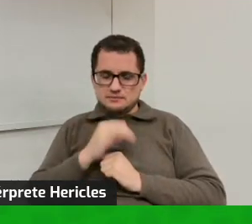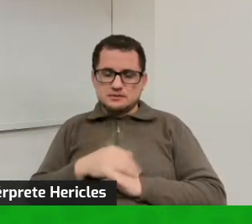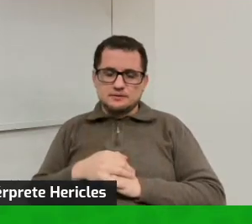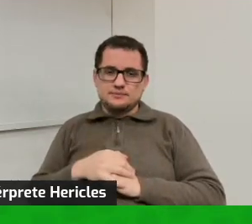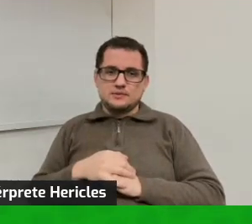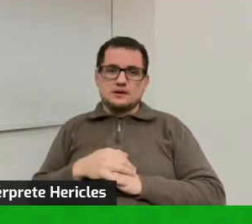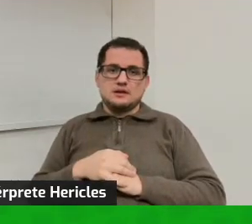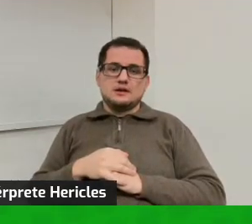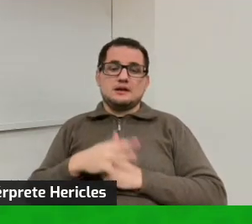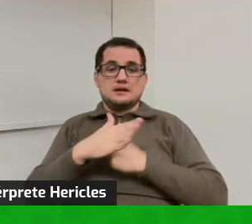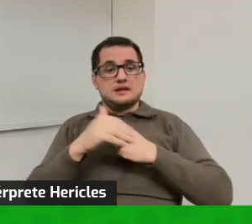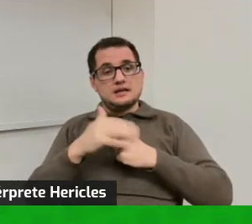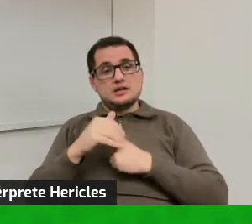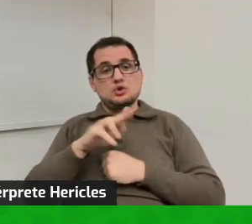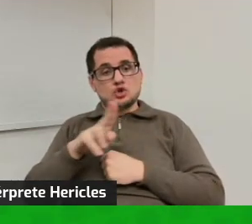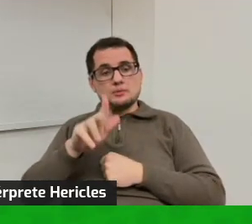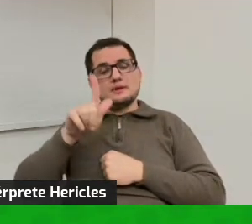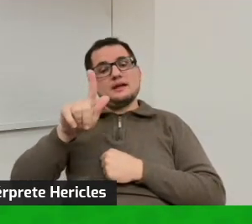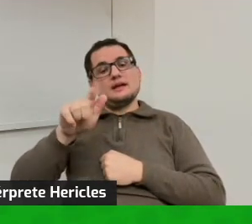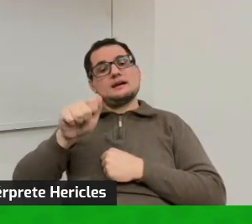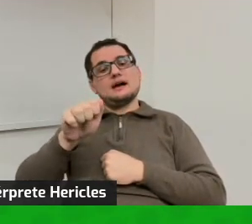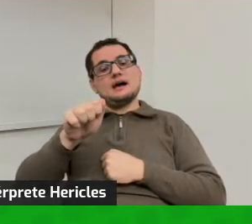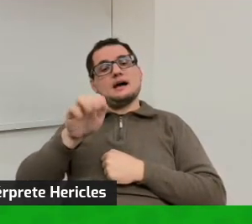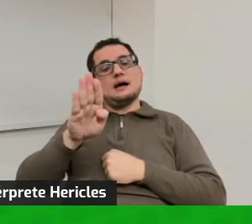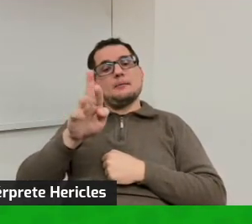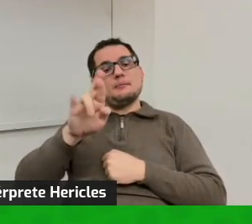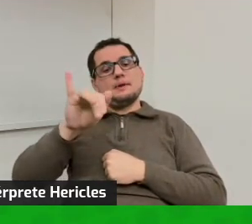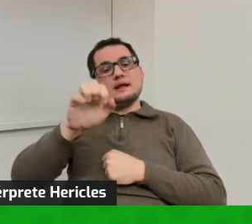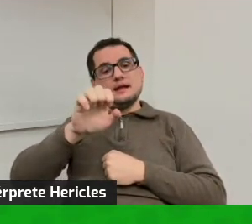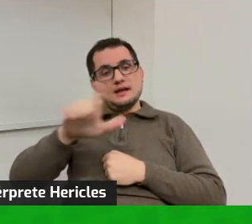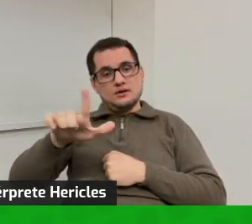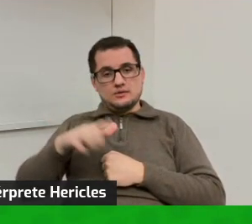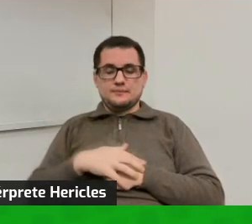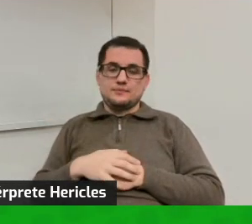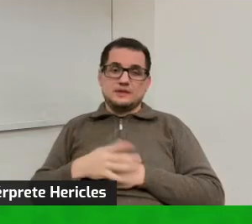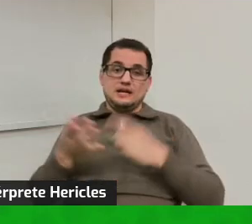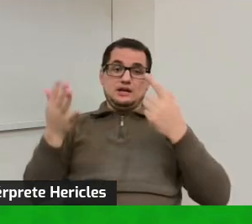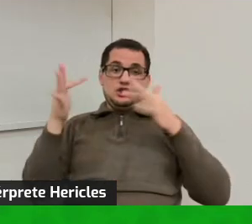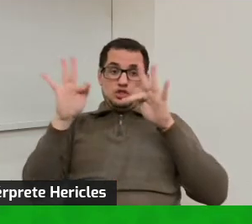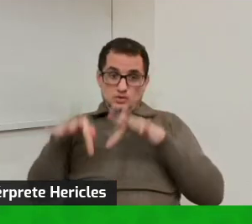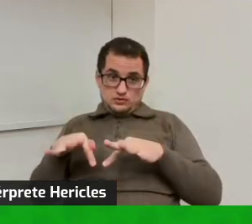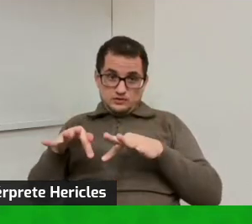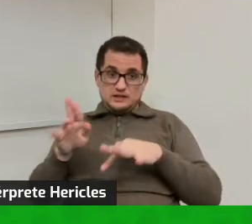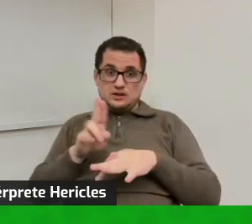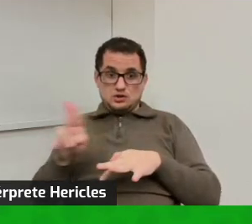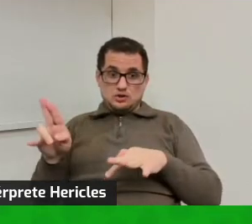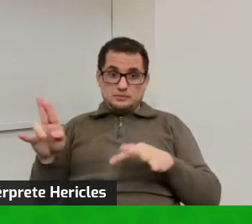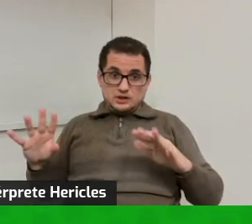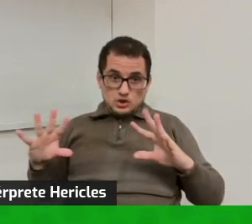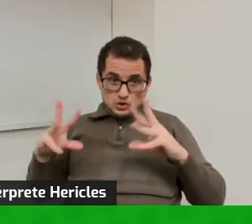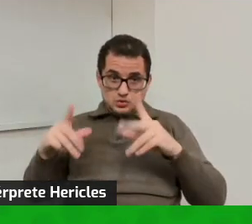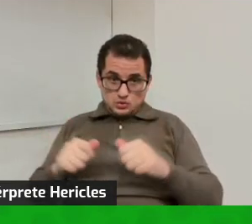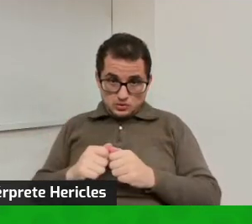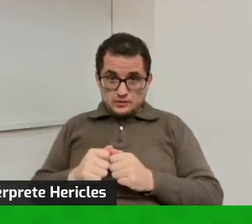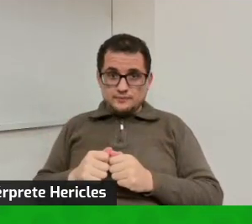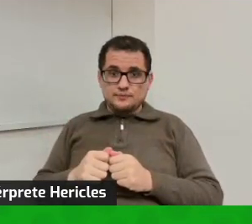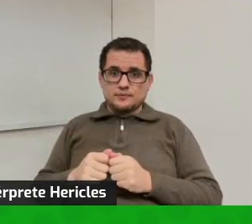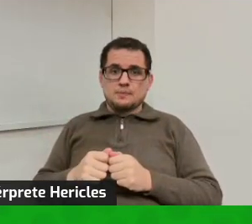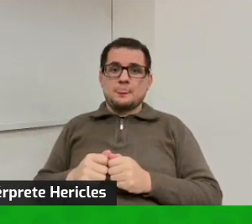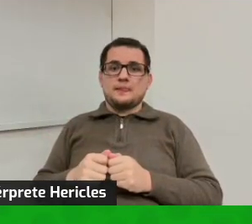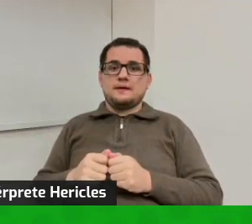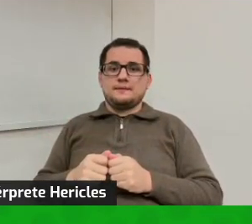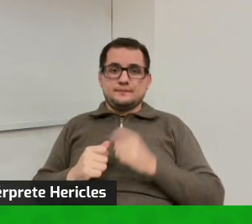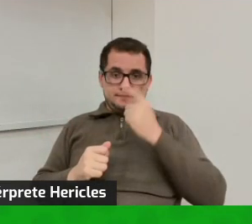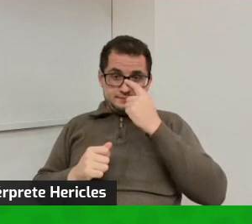Gabriel. Daí lá embaixo, eu mando no texto do contrato, eu coloco o nome completo. Então, eu posso trabalhar com os dois. Saudação,